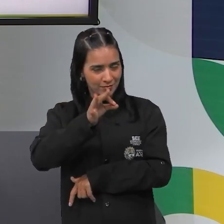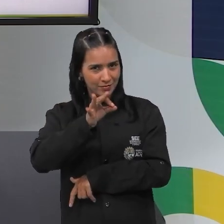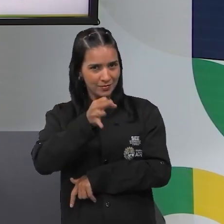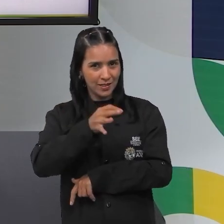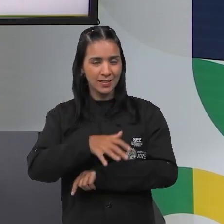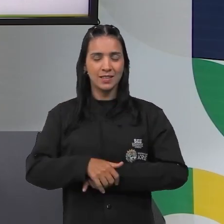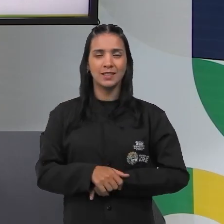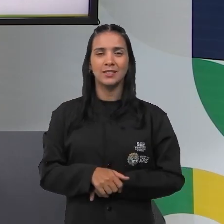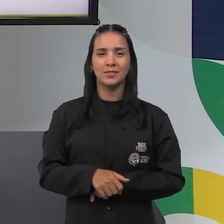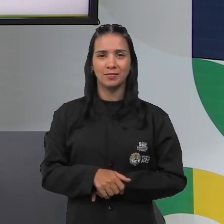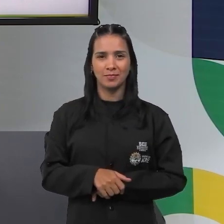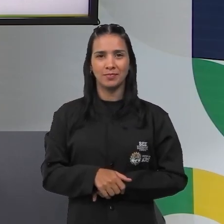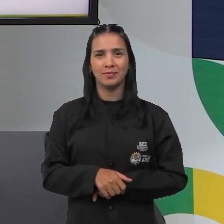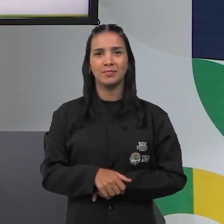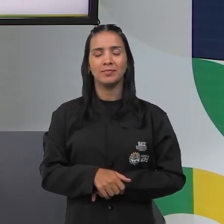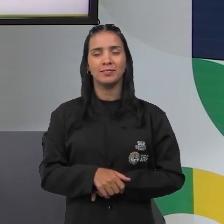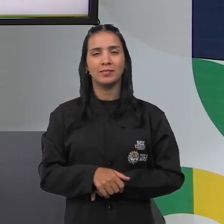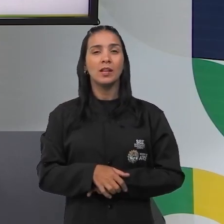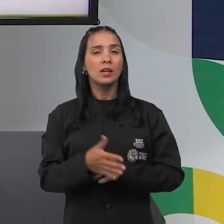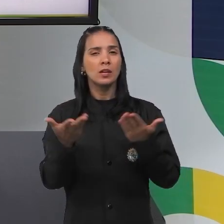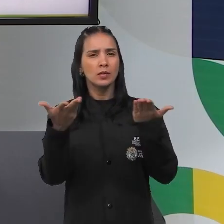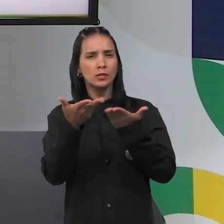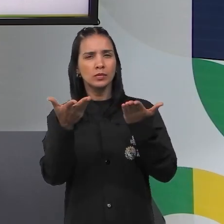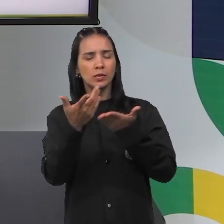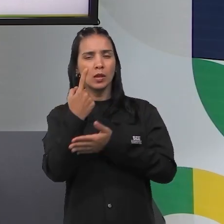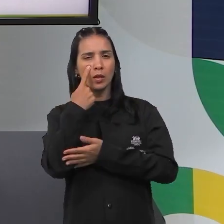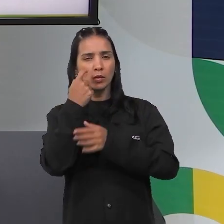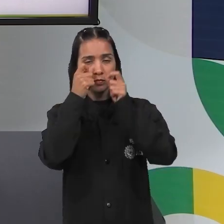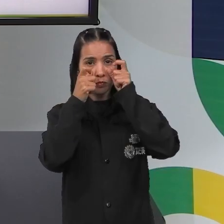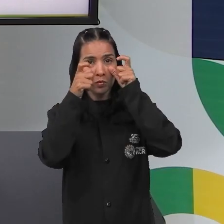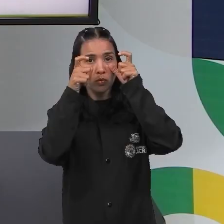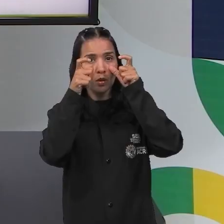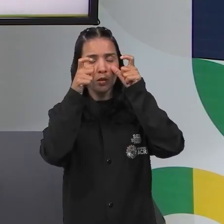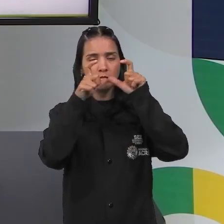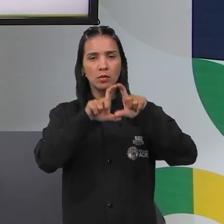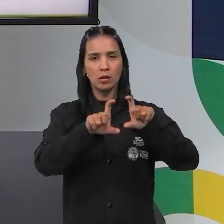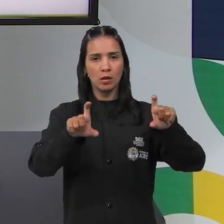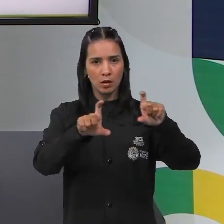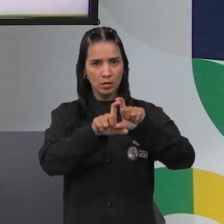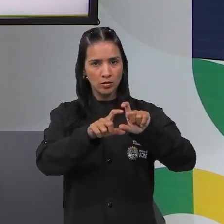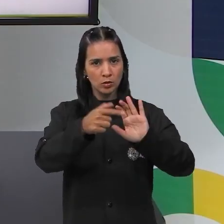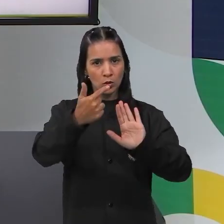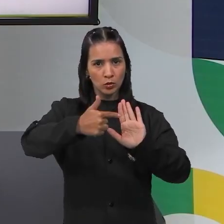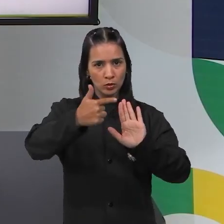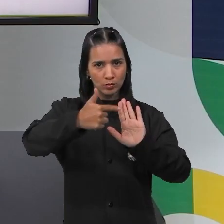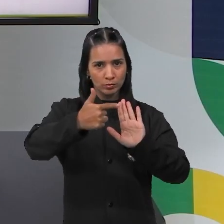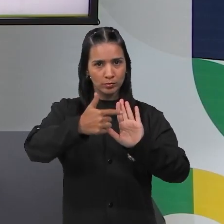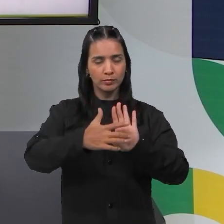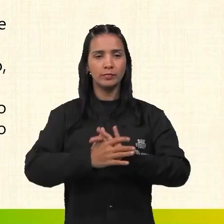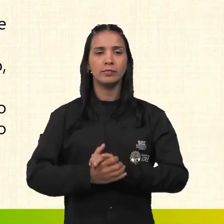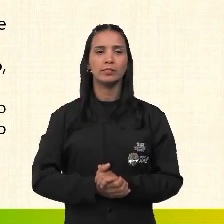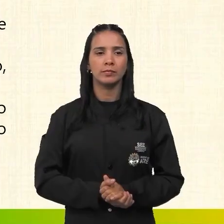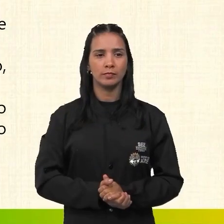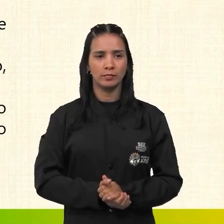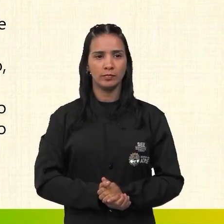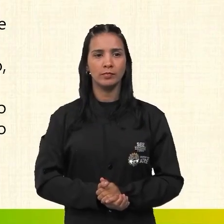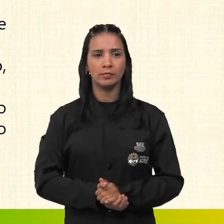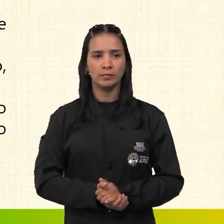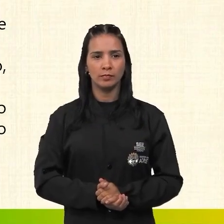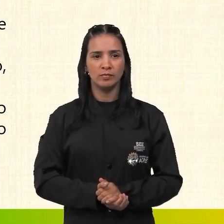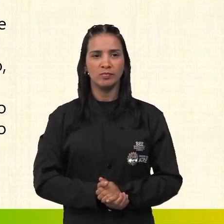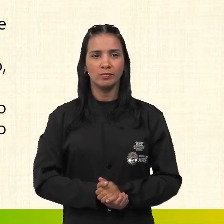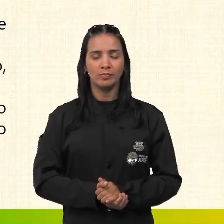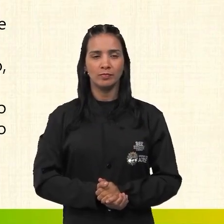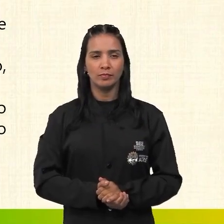na pergunta número 1. Vamos agora para a questão número 2. Vocês também vão ler comigo.